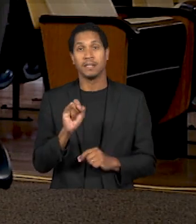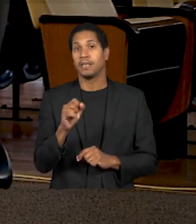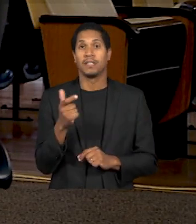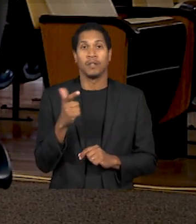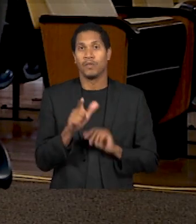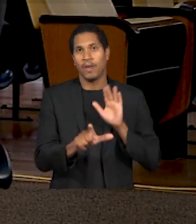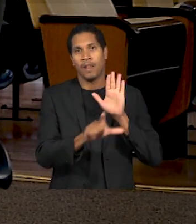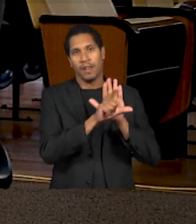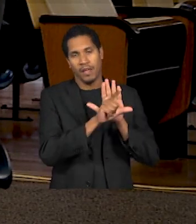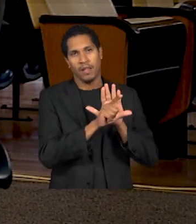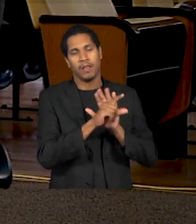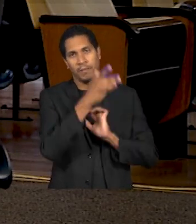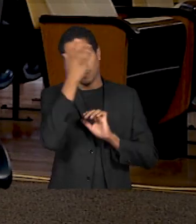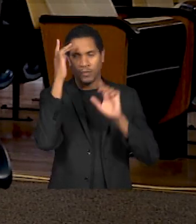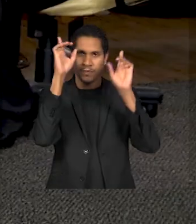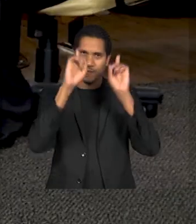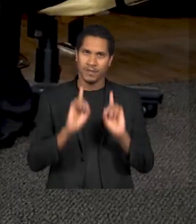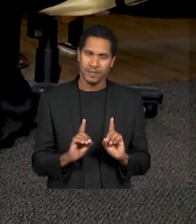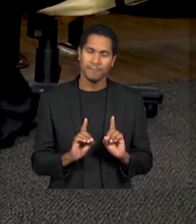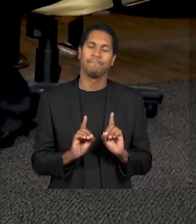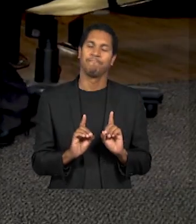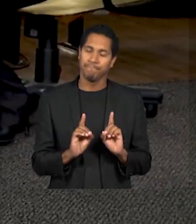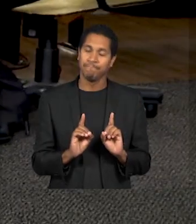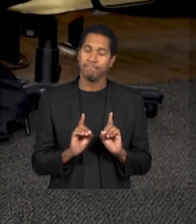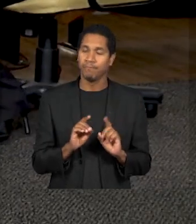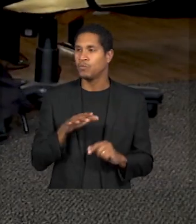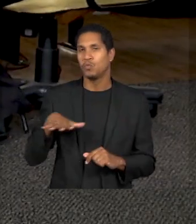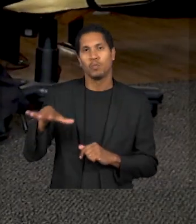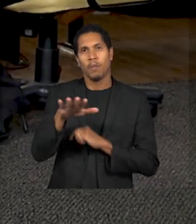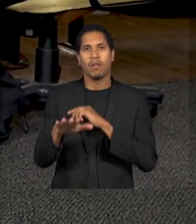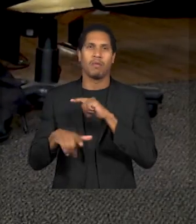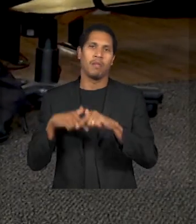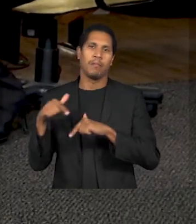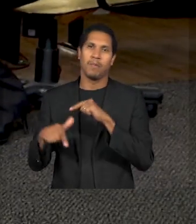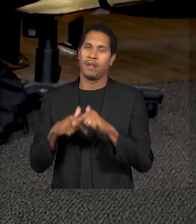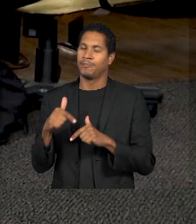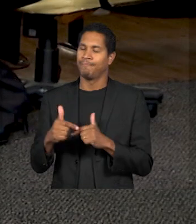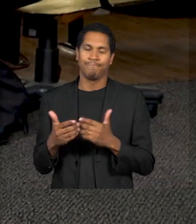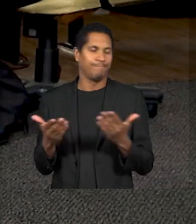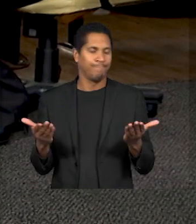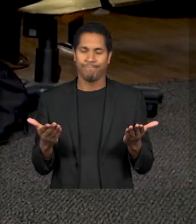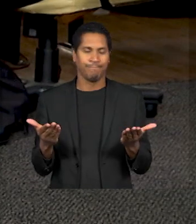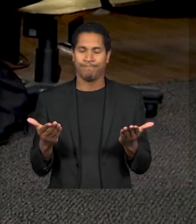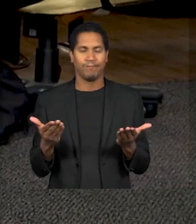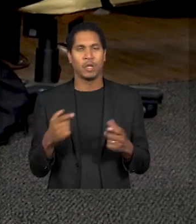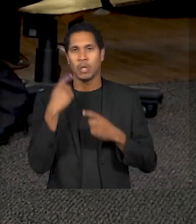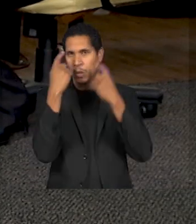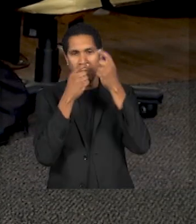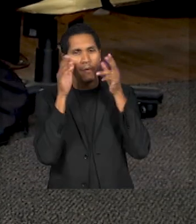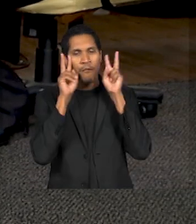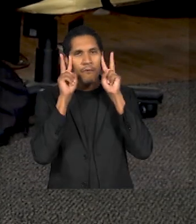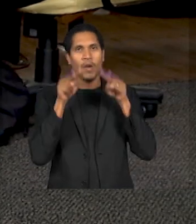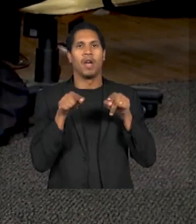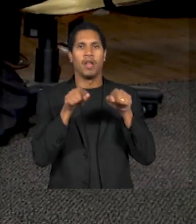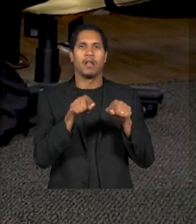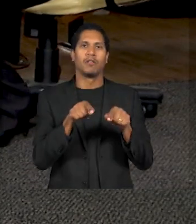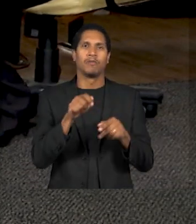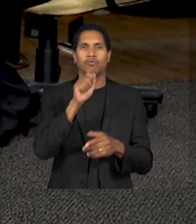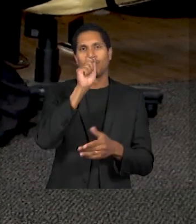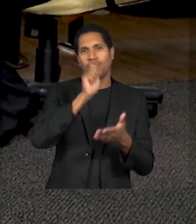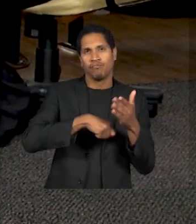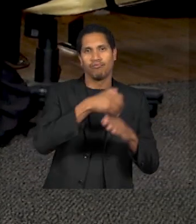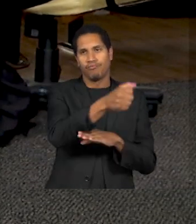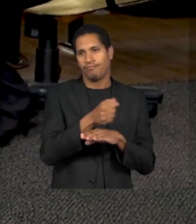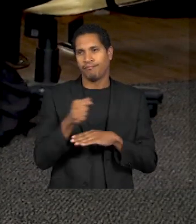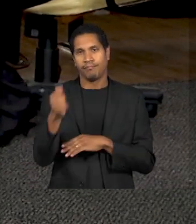essa lei da pessoa com deficiência, o mercado de trabalho não estaria preocupado em contratar